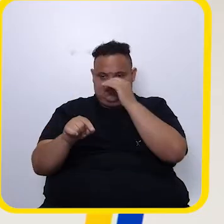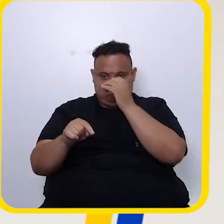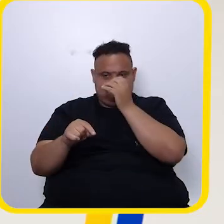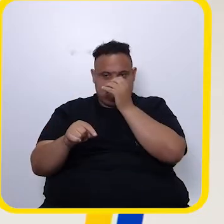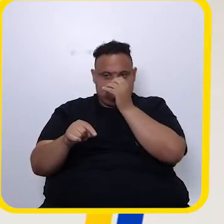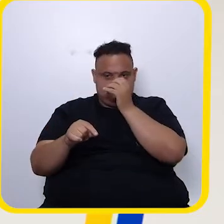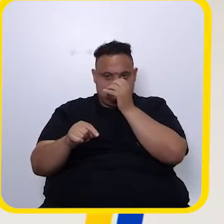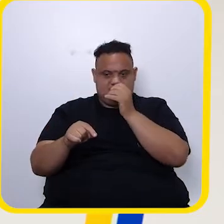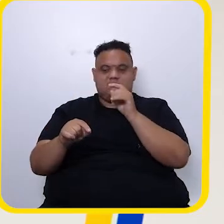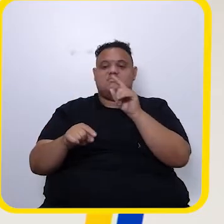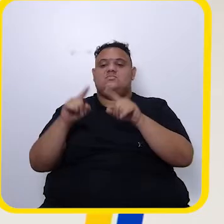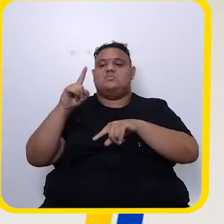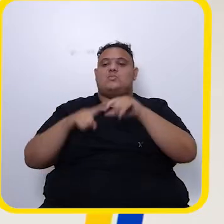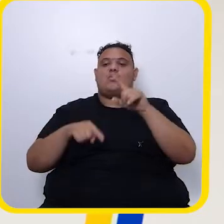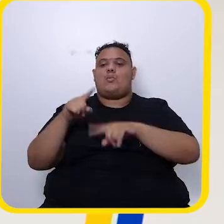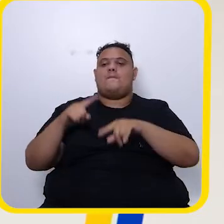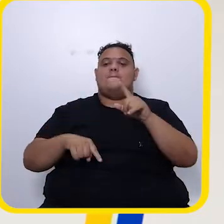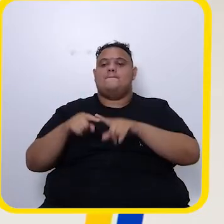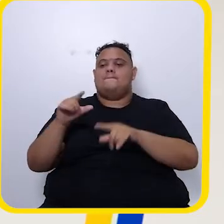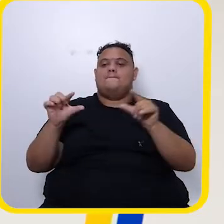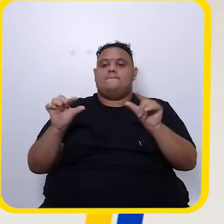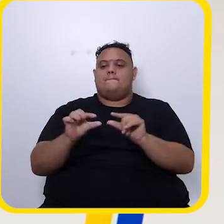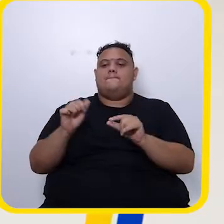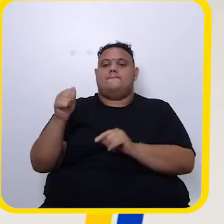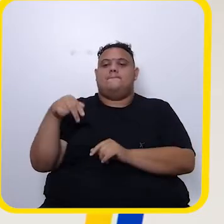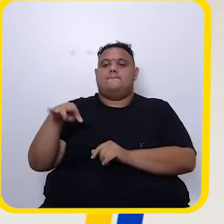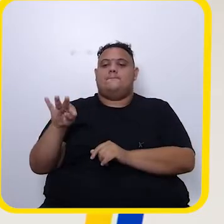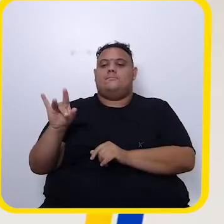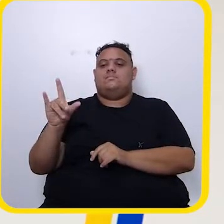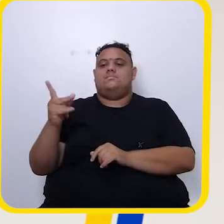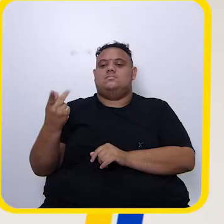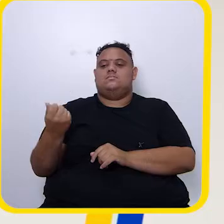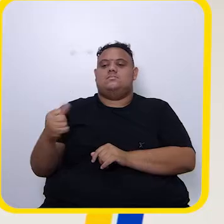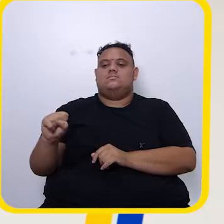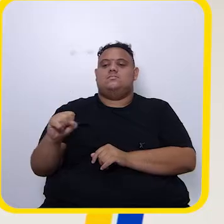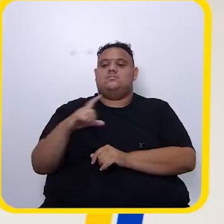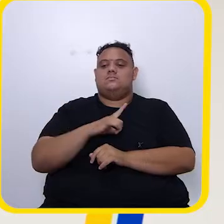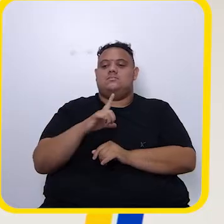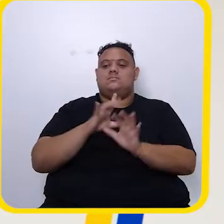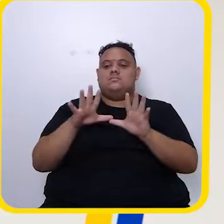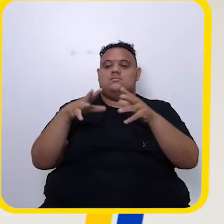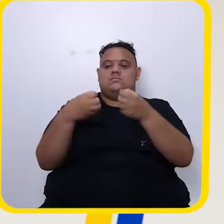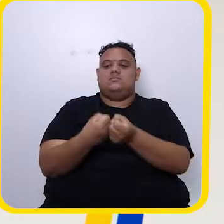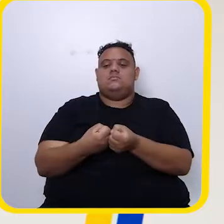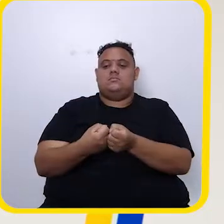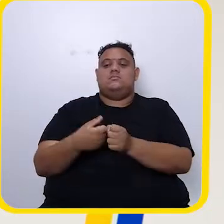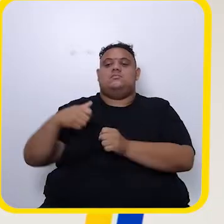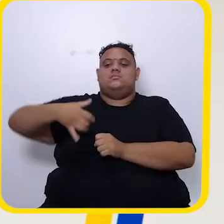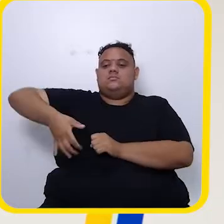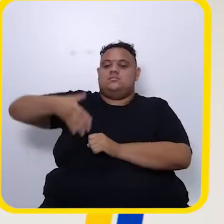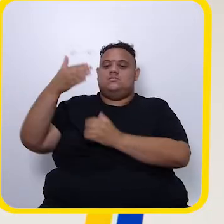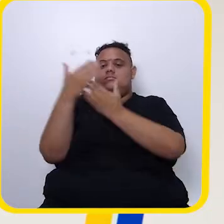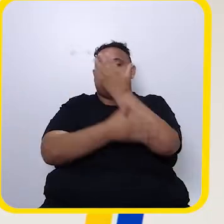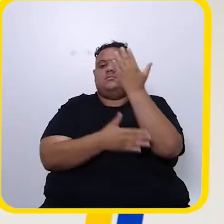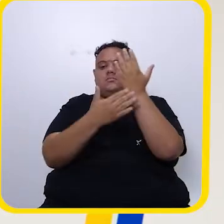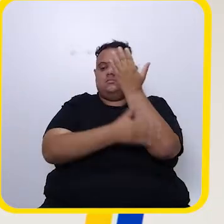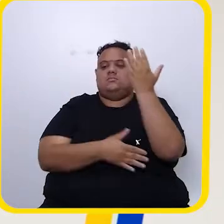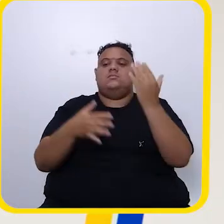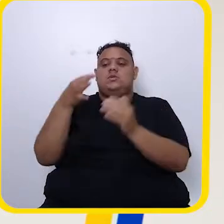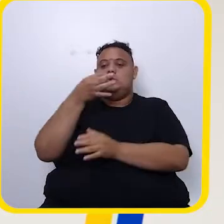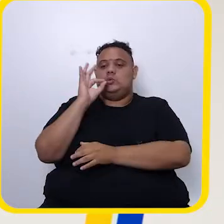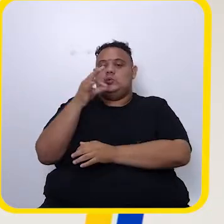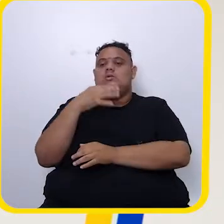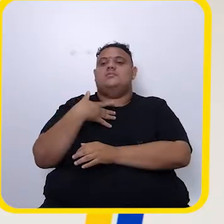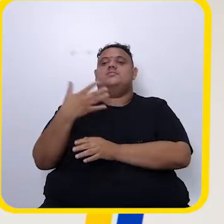foi a produção aí nas grandes Antilhas e nas pequenas Antilhas, né, a produção dos colonos, né, da cana-de-açúcar